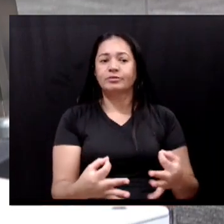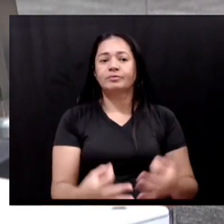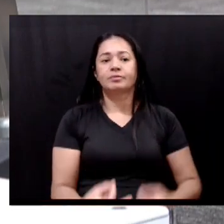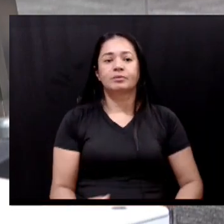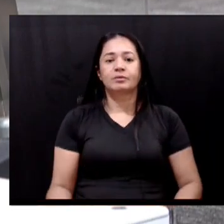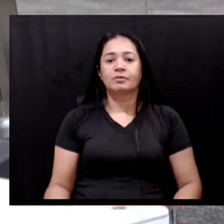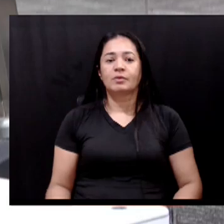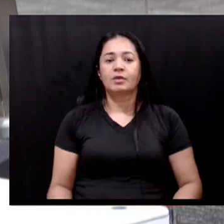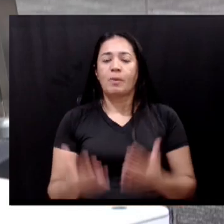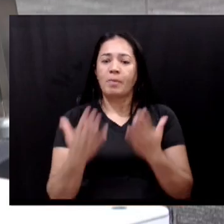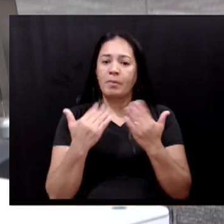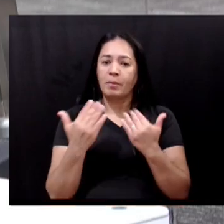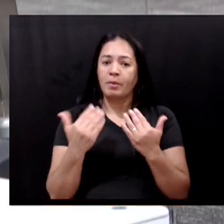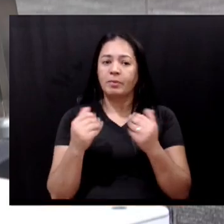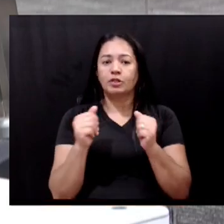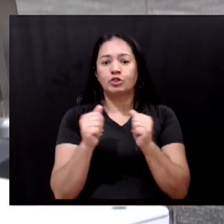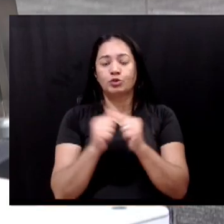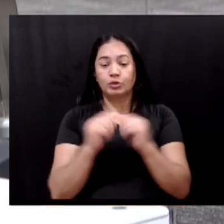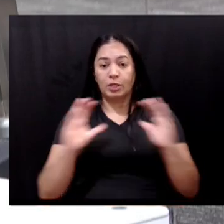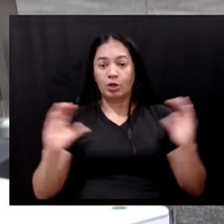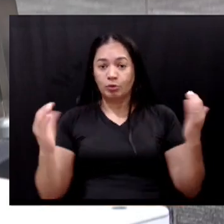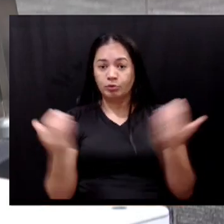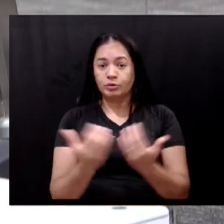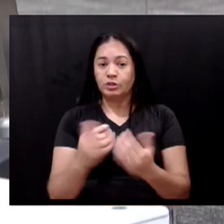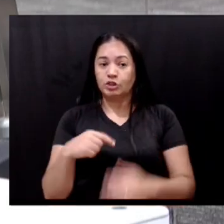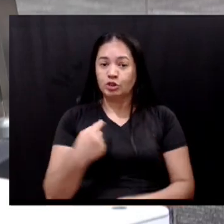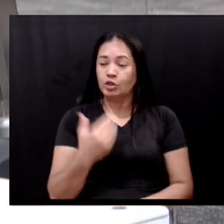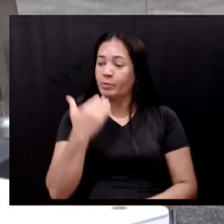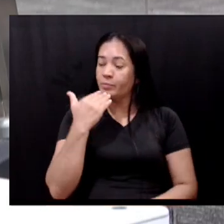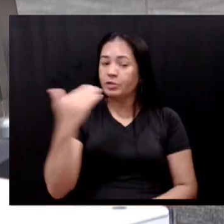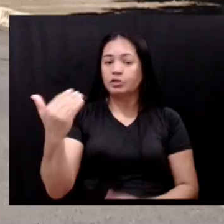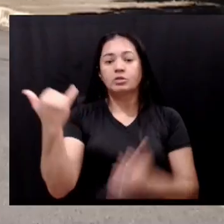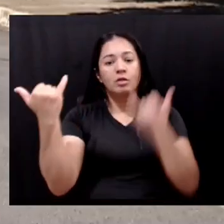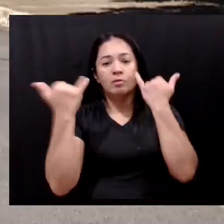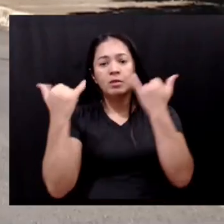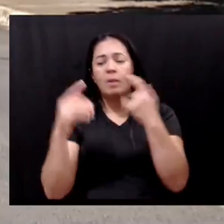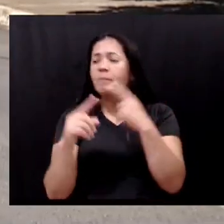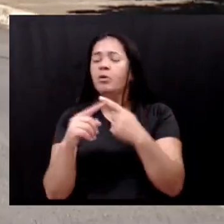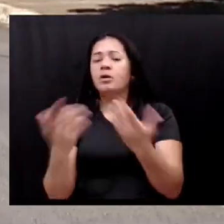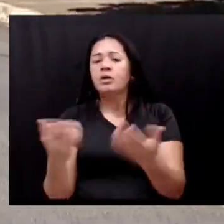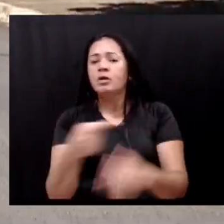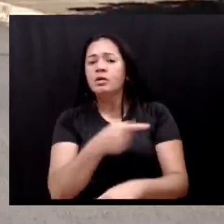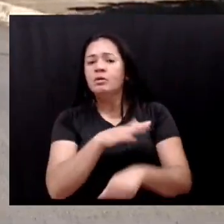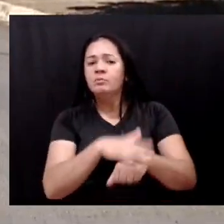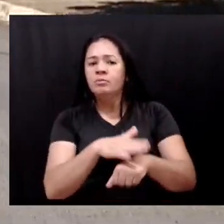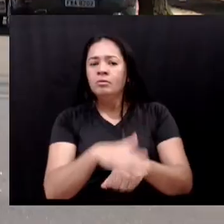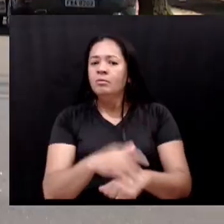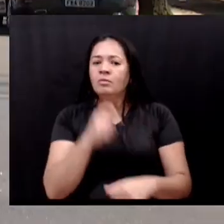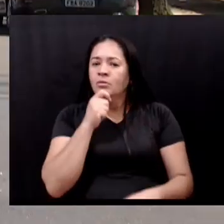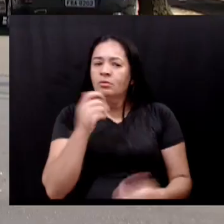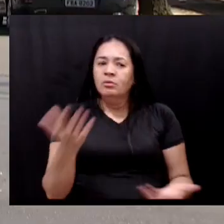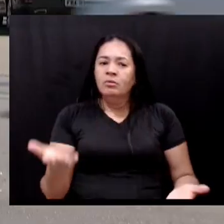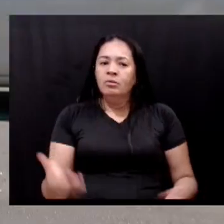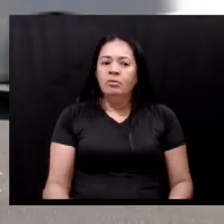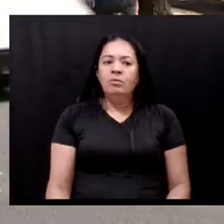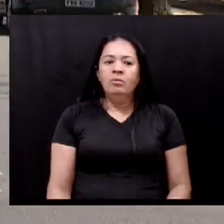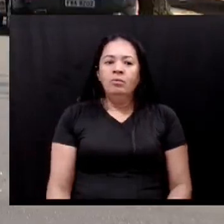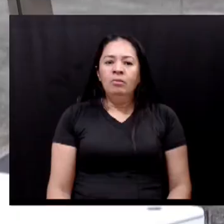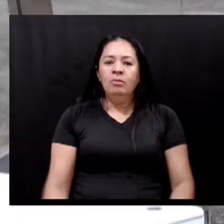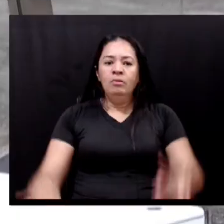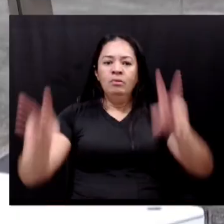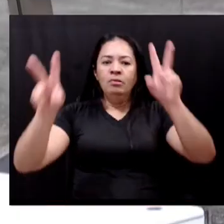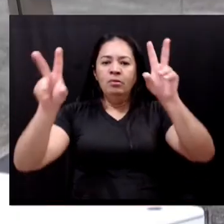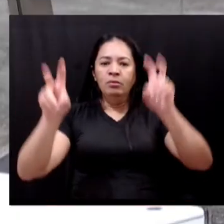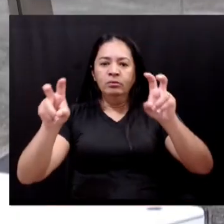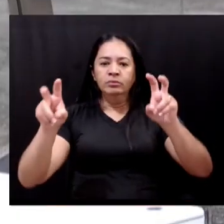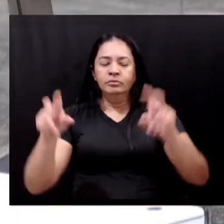com a comunidade, e nós estamos requerendo essa informação sobre por que ainda não foi implementado. E sobre a implantação, o professor reforça.